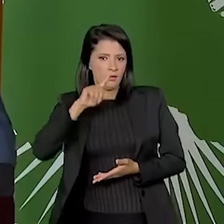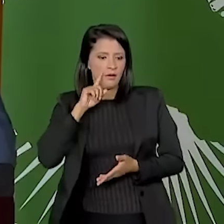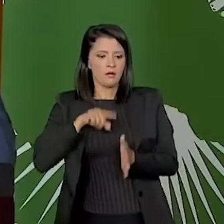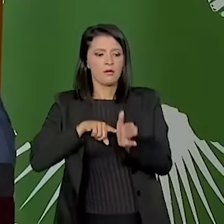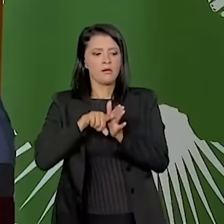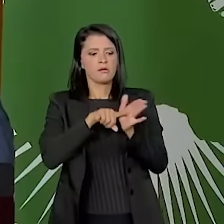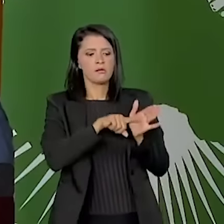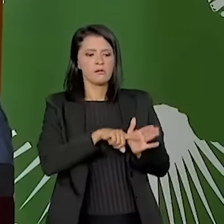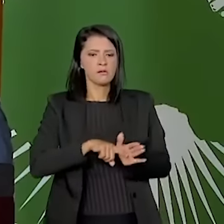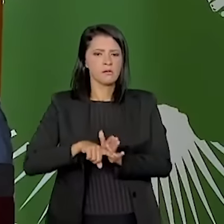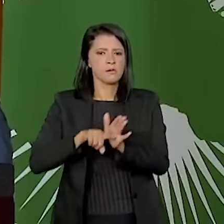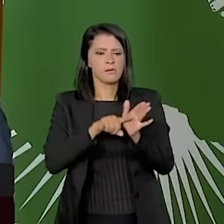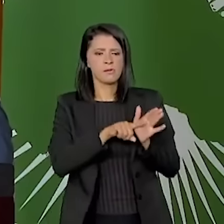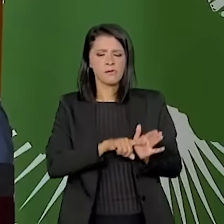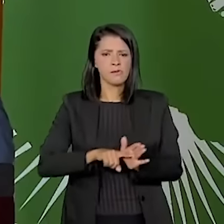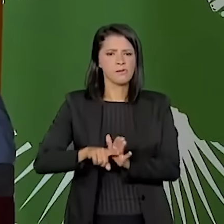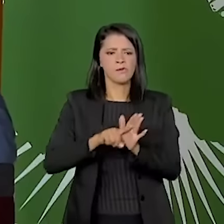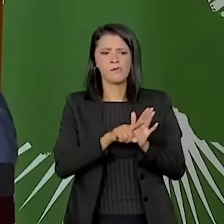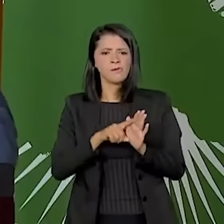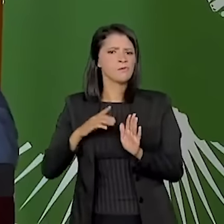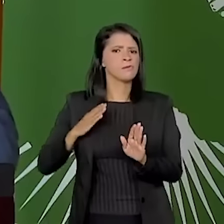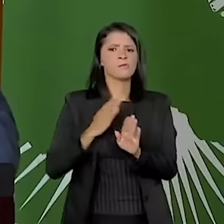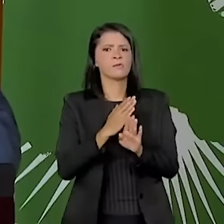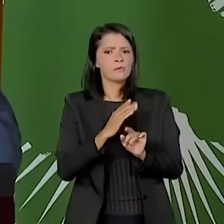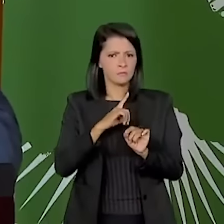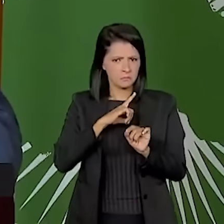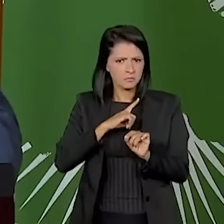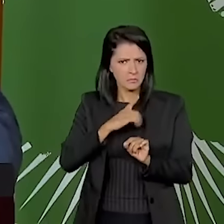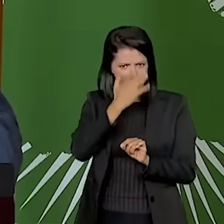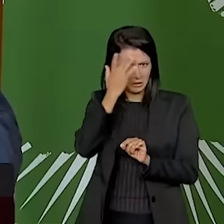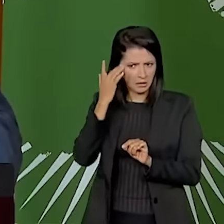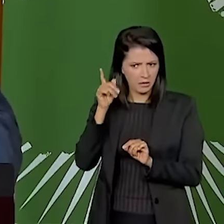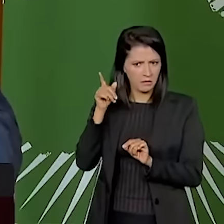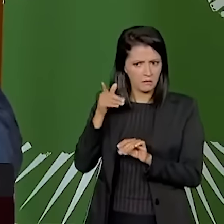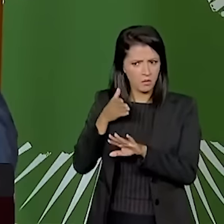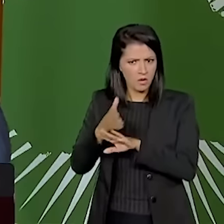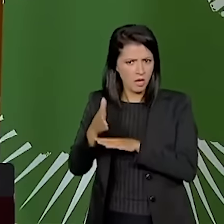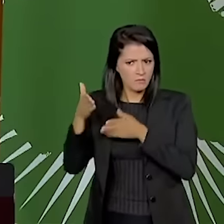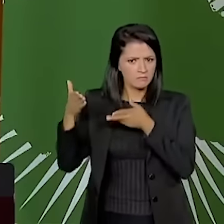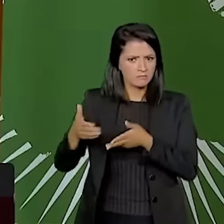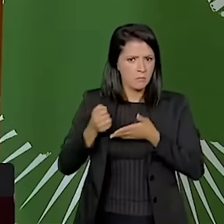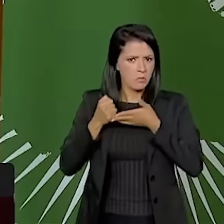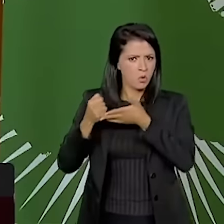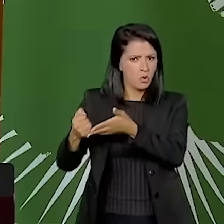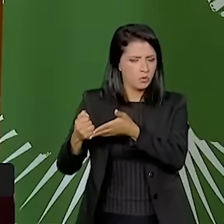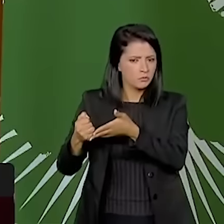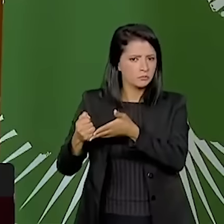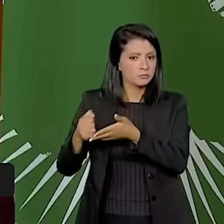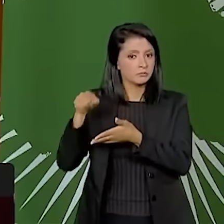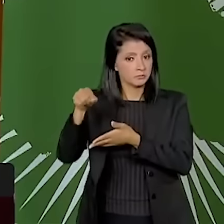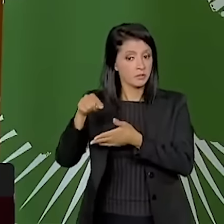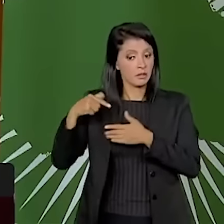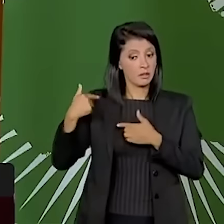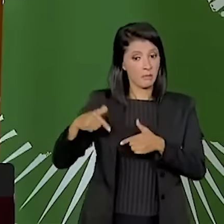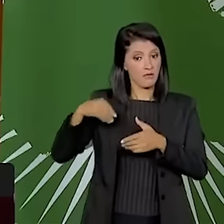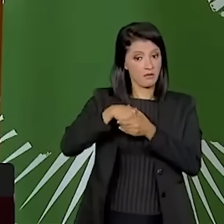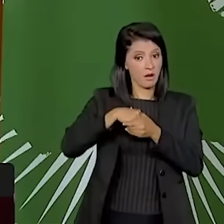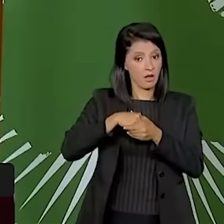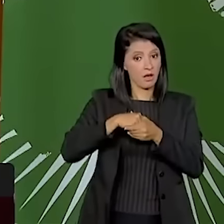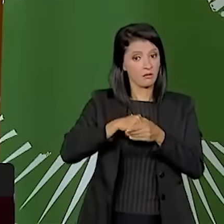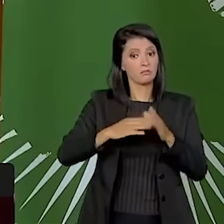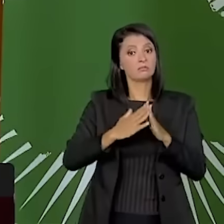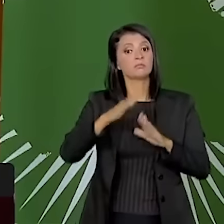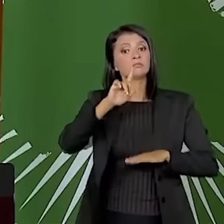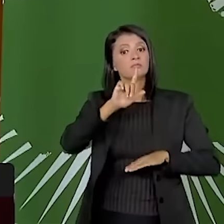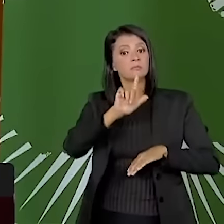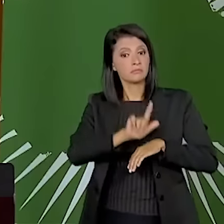sindicância para apurar se houve participação de alguém que trabalhava no